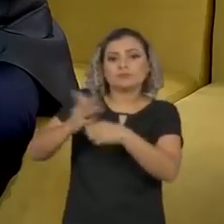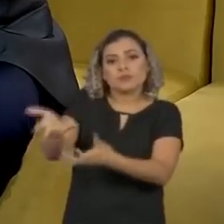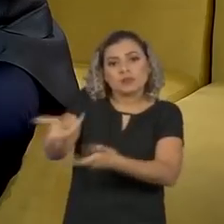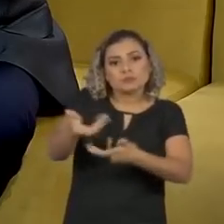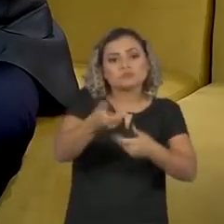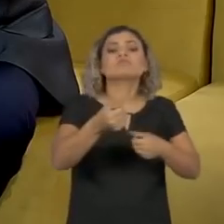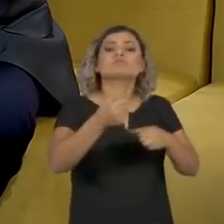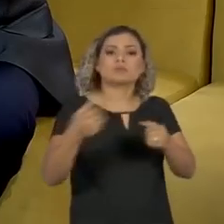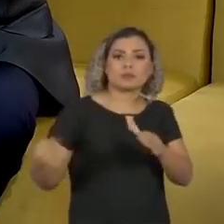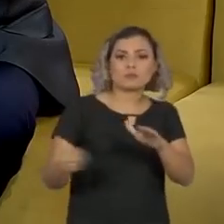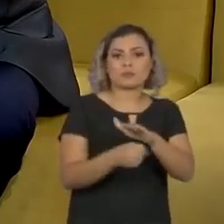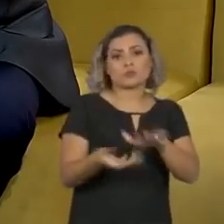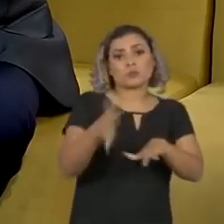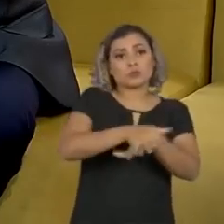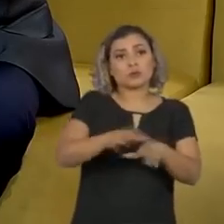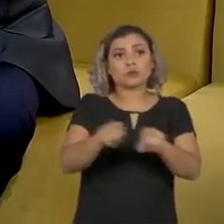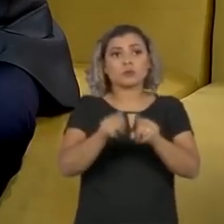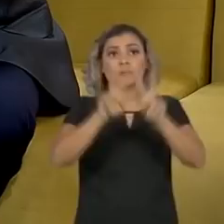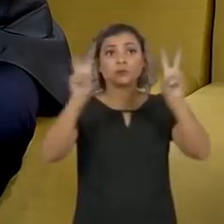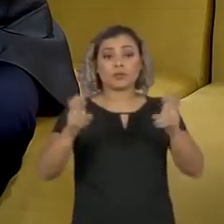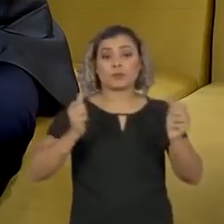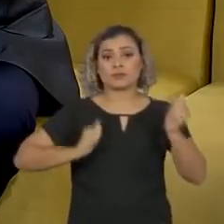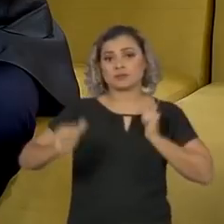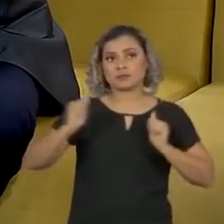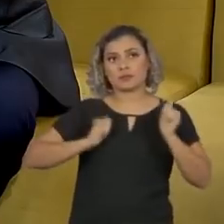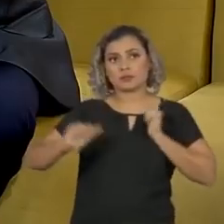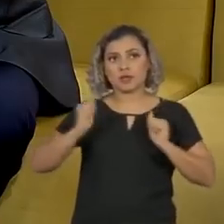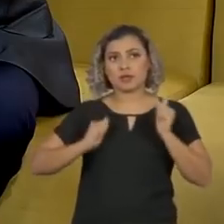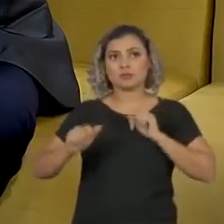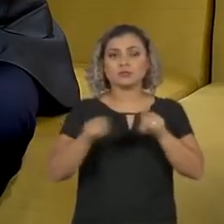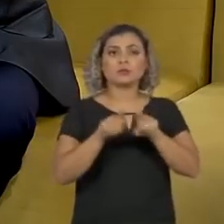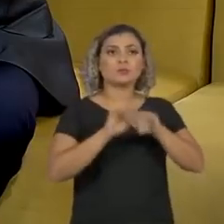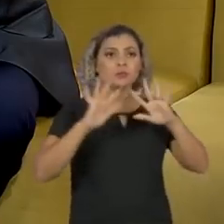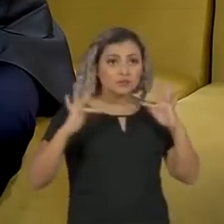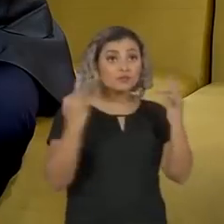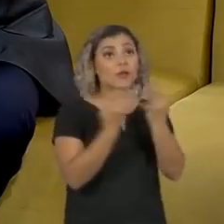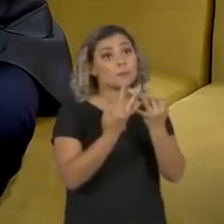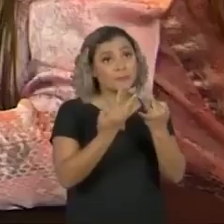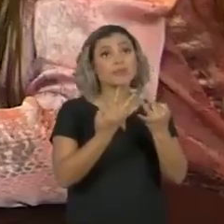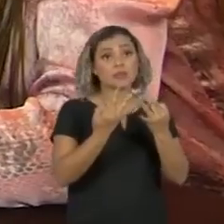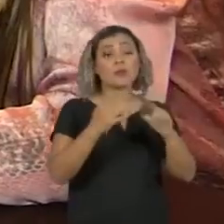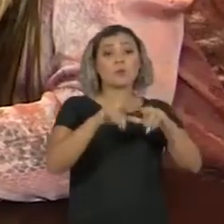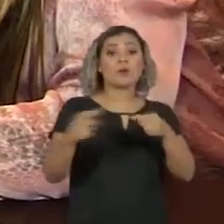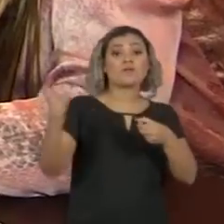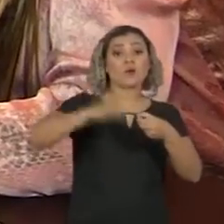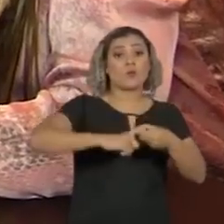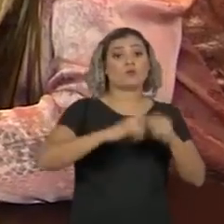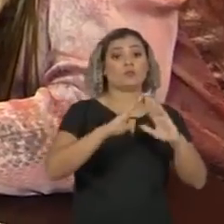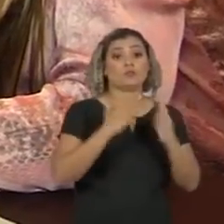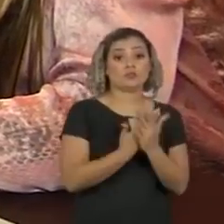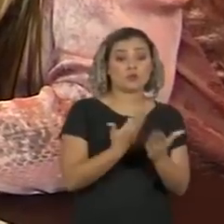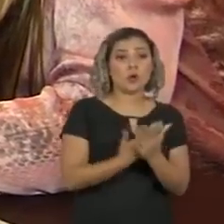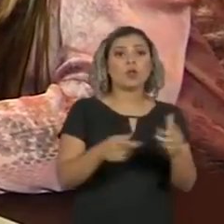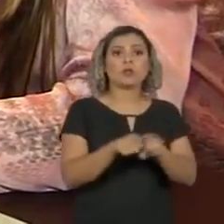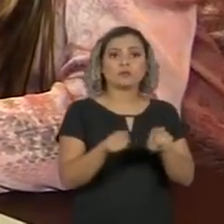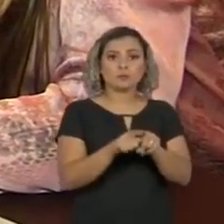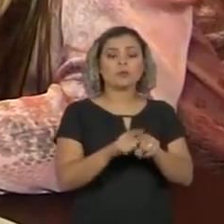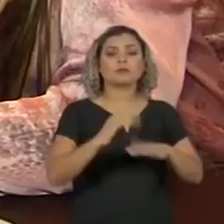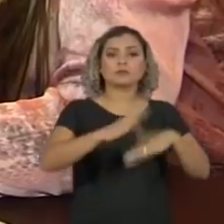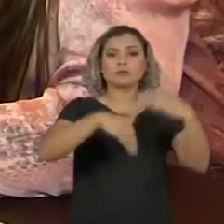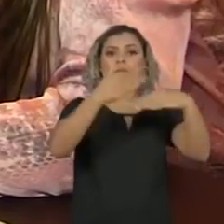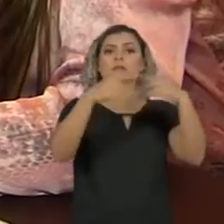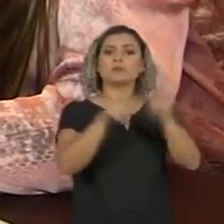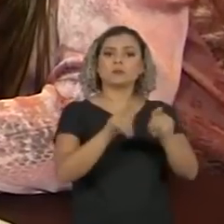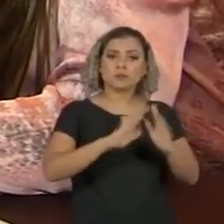No estúdio, nós vamos falar sobre a ansiedade que toma conta das famílias na volta às aulas. Um bom desempenho escolar depende